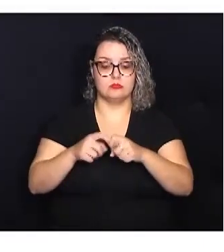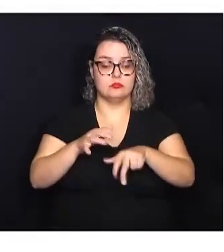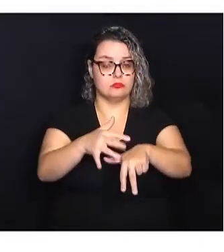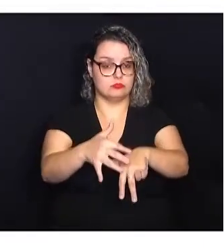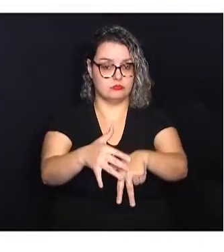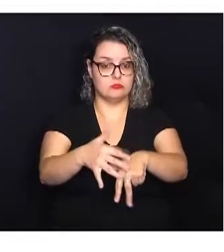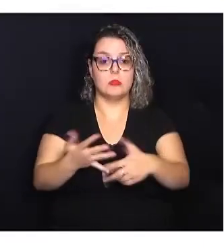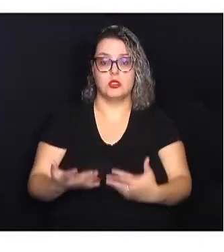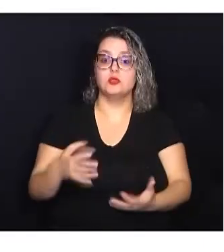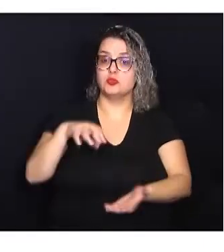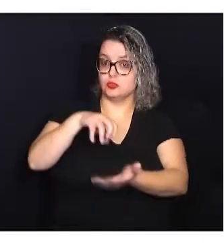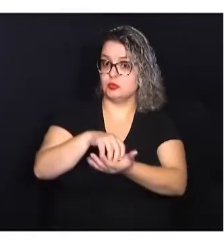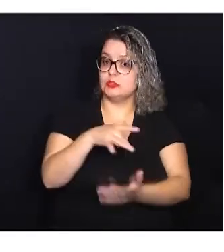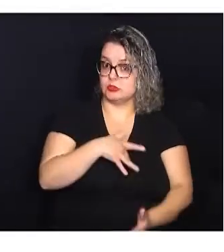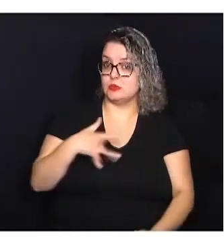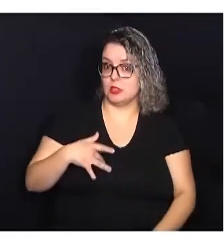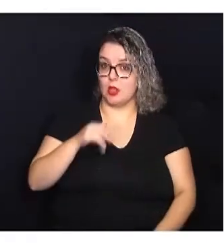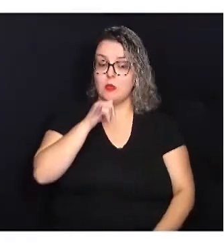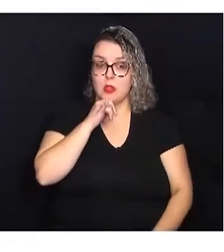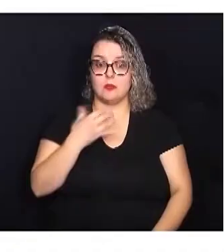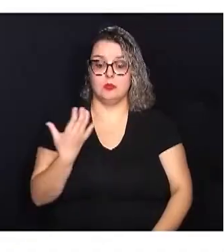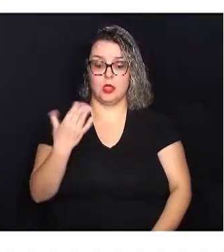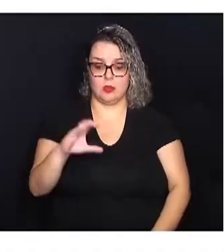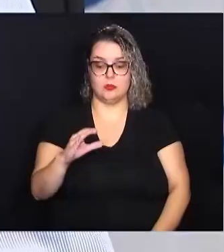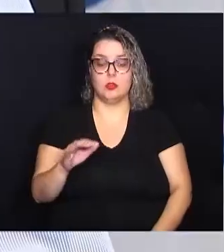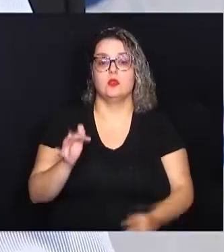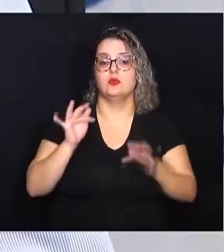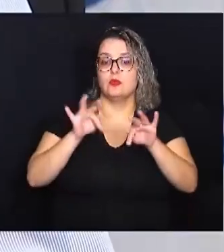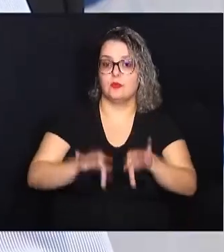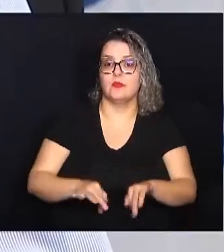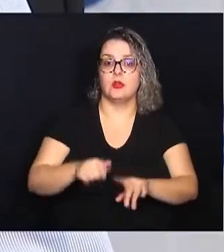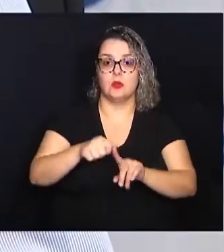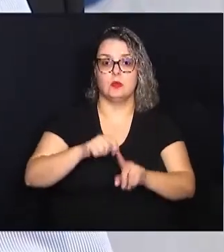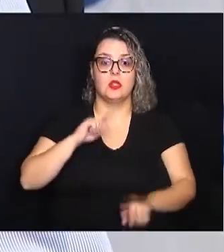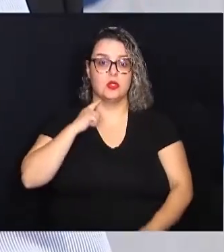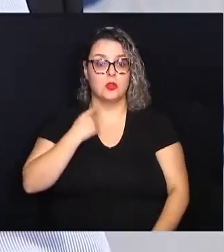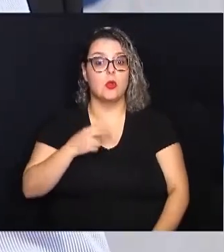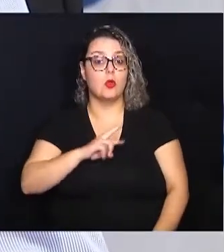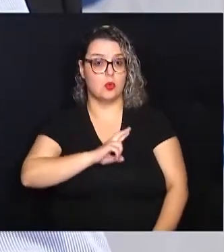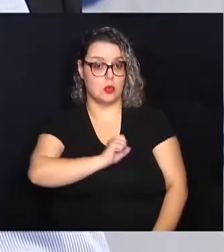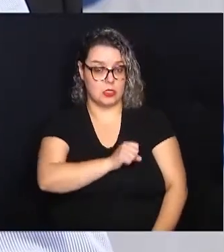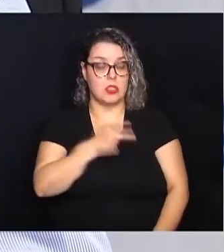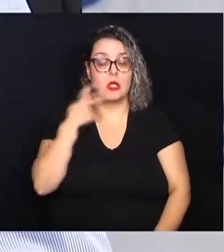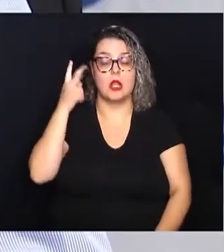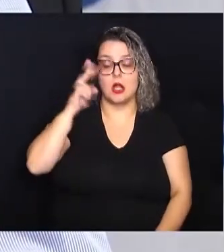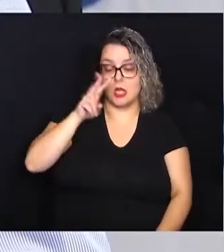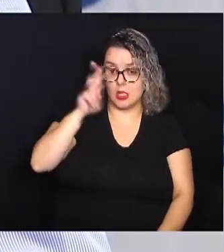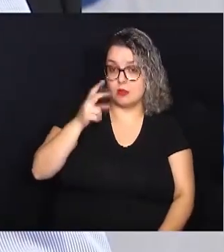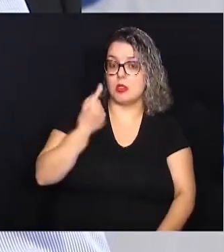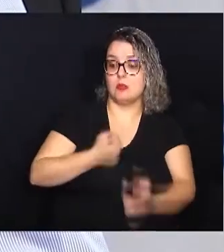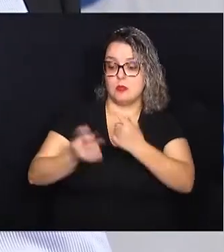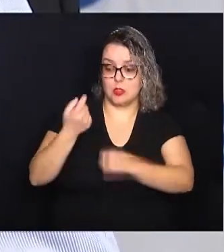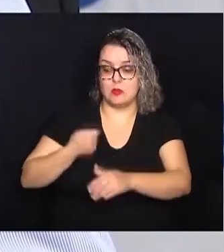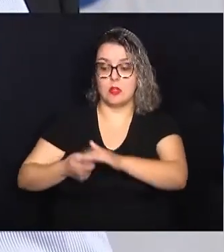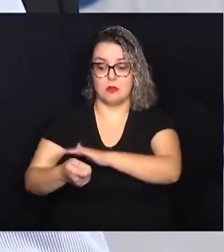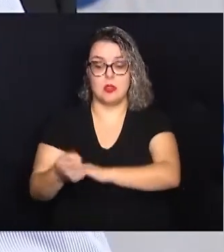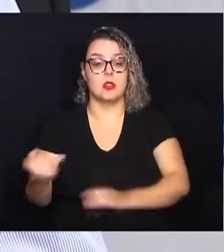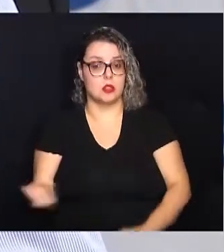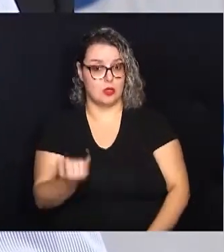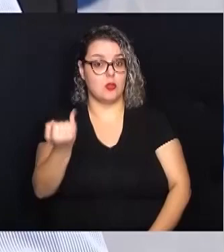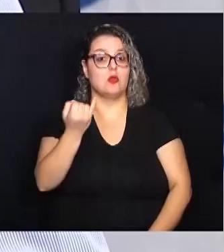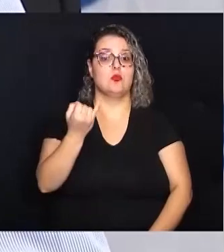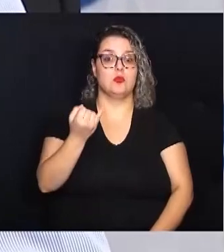dos centros de saúde, por exemplo, foi lançado no final de maio. O Rossini lembra que o valor destinado vai ser importante para ajudar